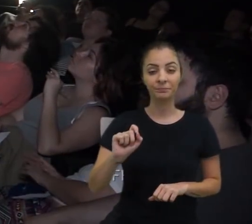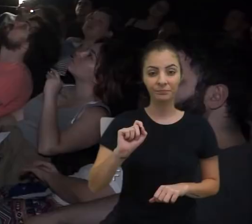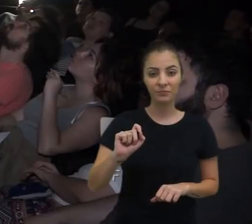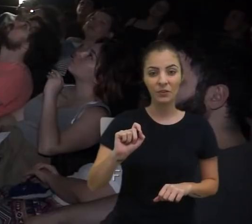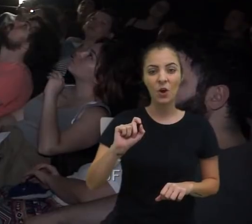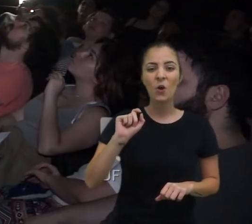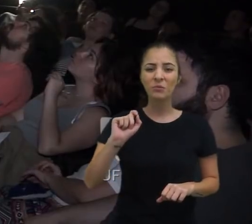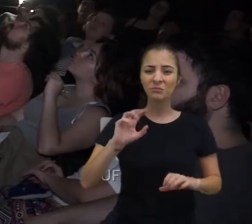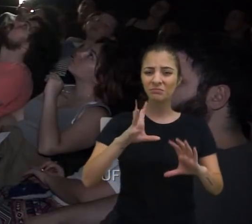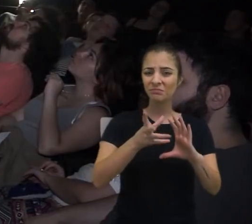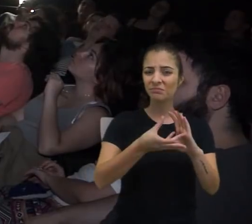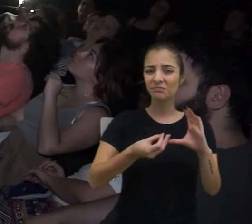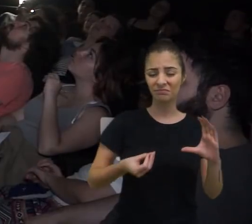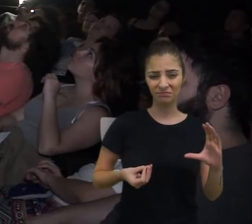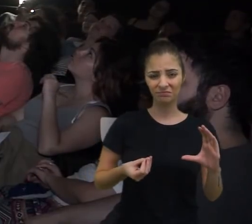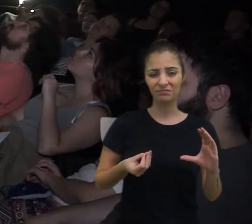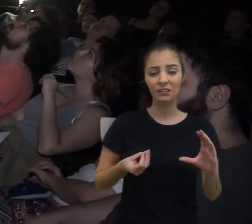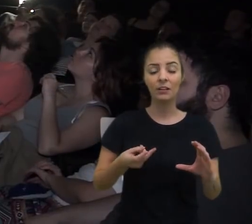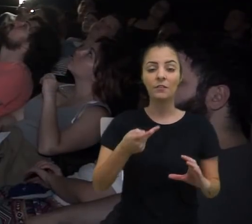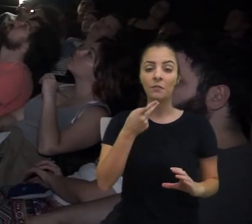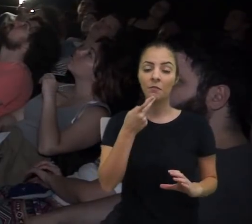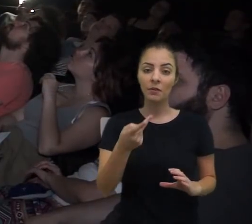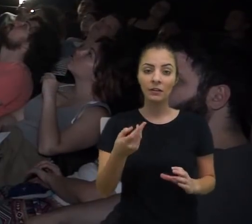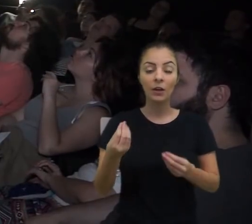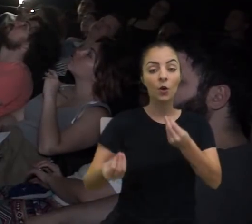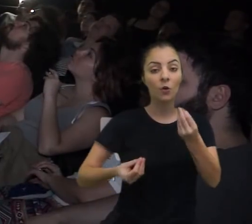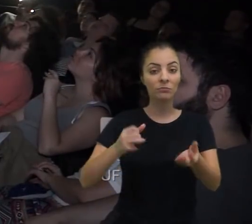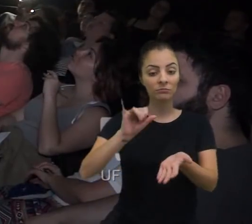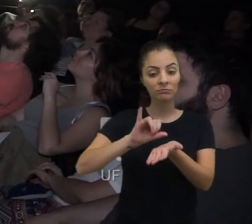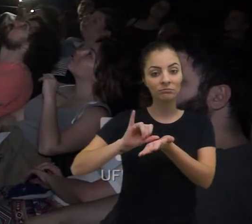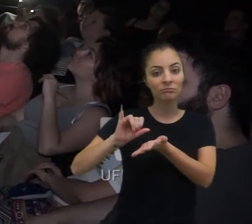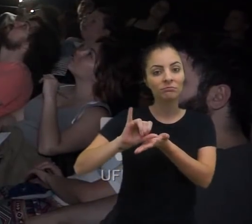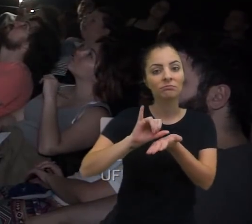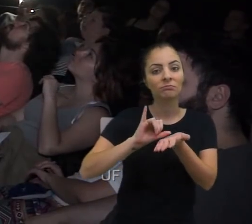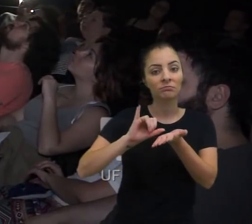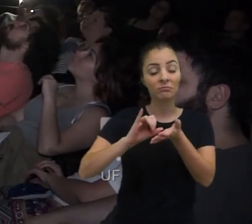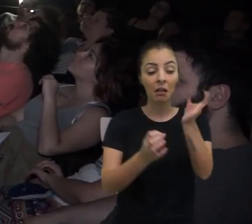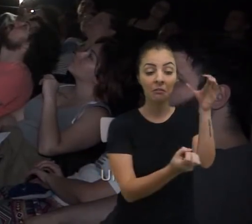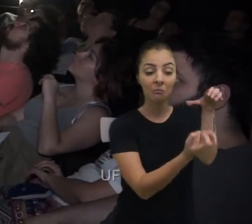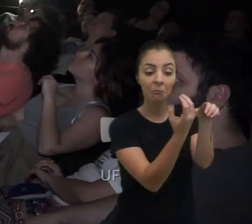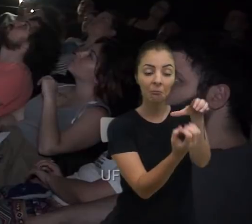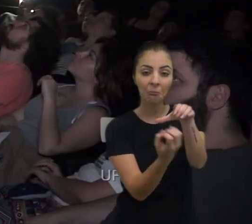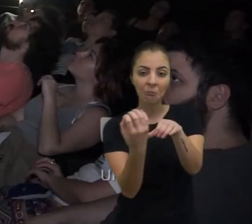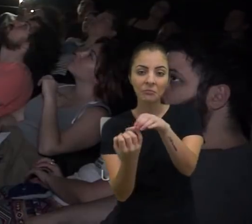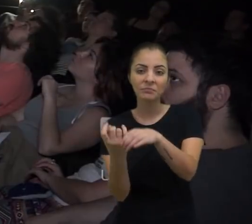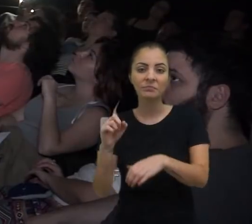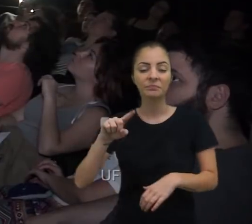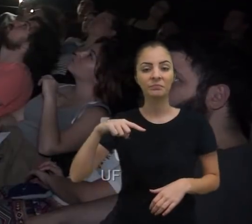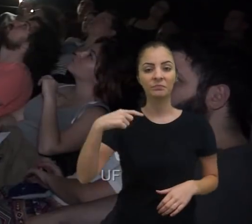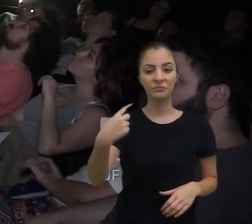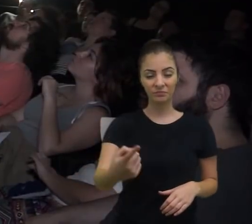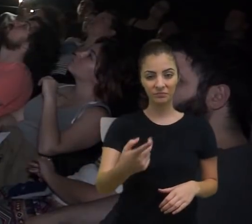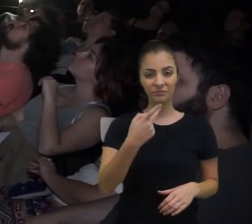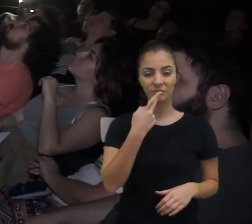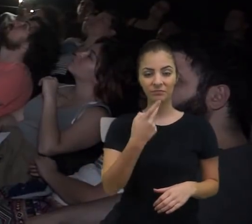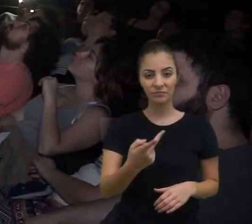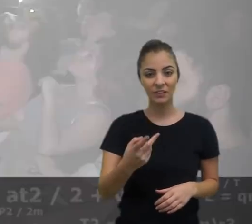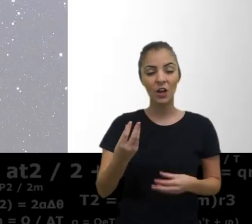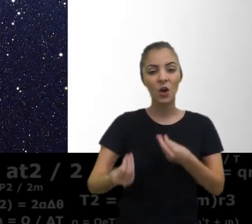objetos astronômicos se formam, e aí depois disso eu vou falar para vocês como é que eles influenciam o